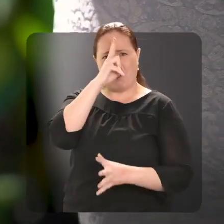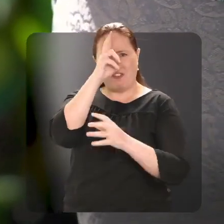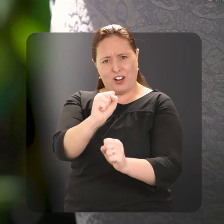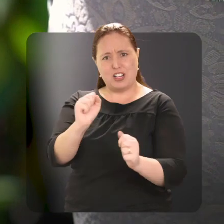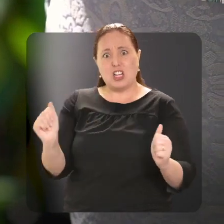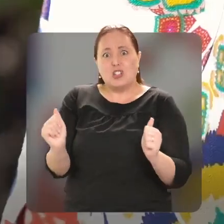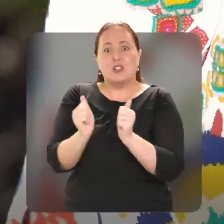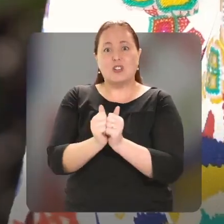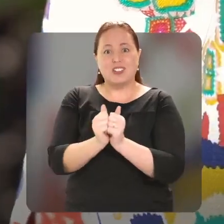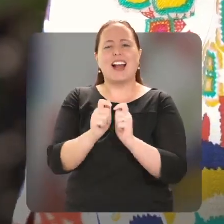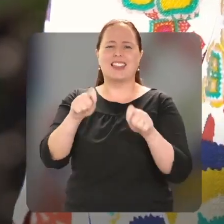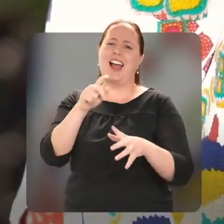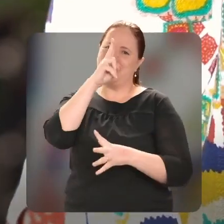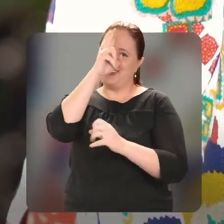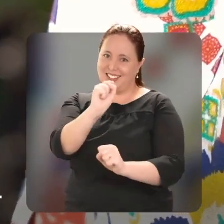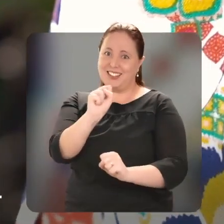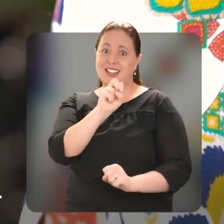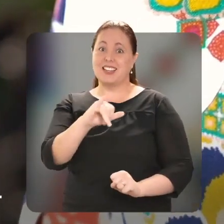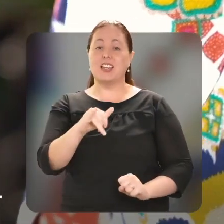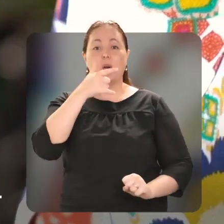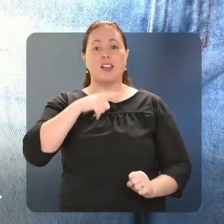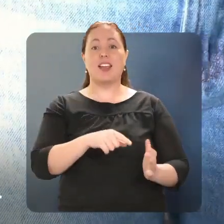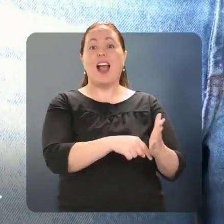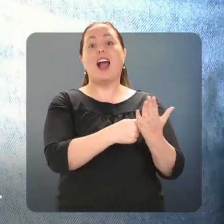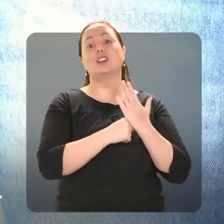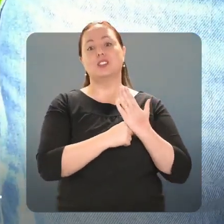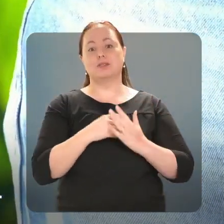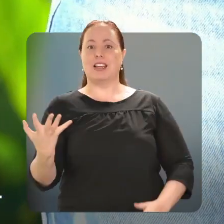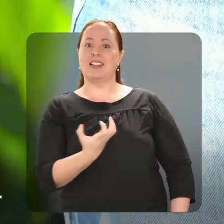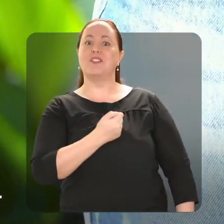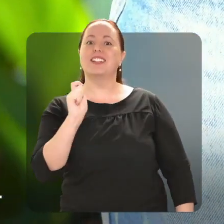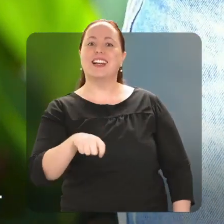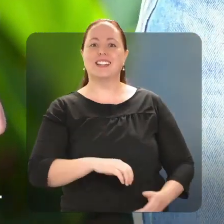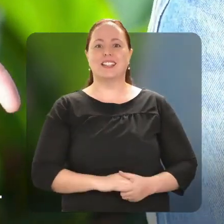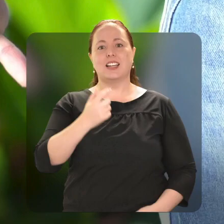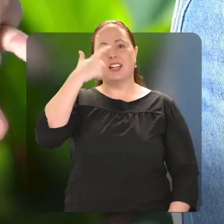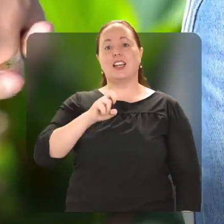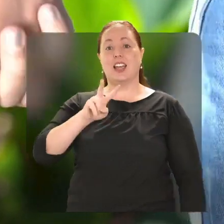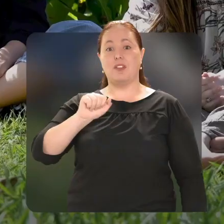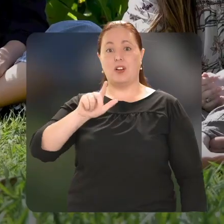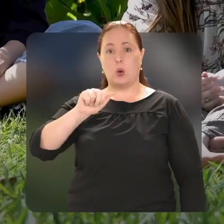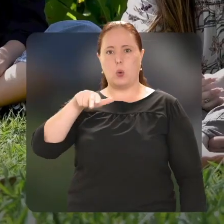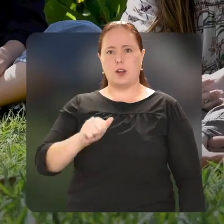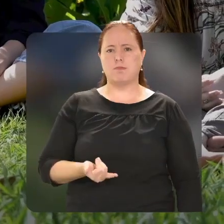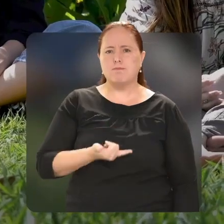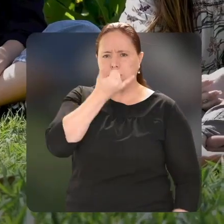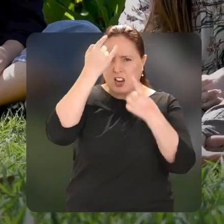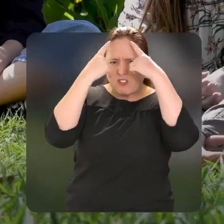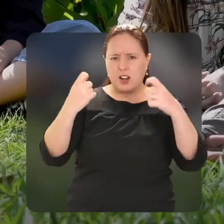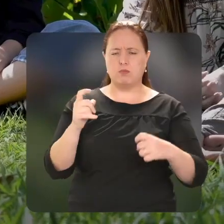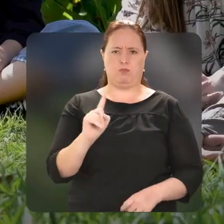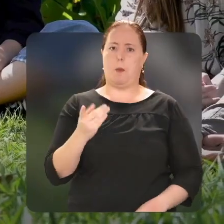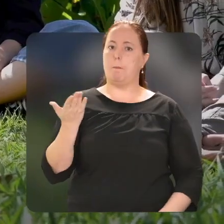sim ser mais fortes juntas e juntos, porque somente pedindo ajuda que a gente recebe o resgate. Eu sou Eva Luana, eu não